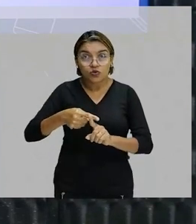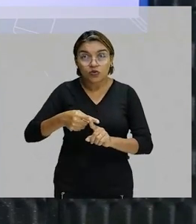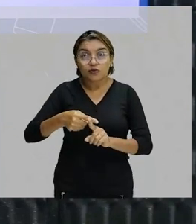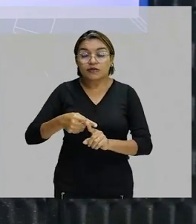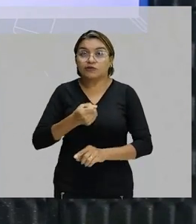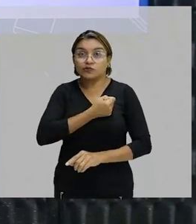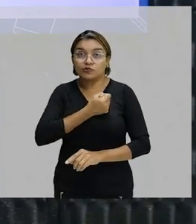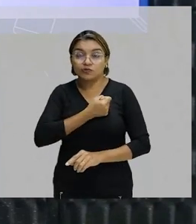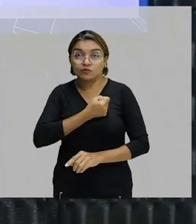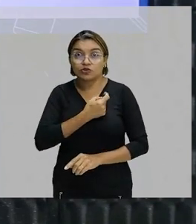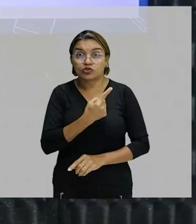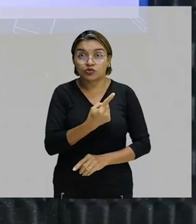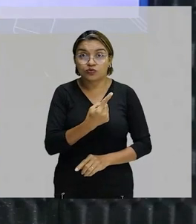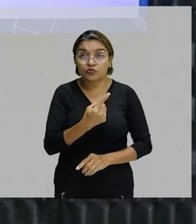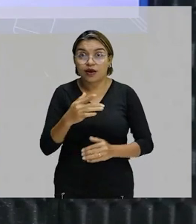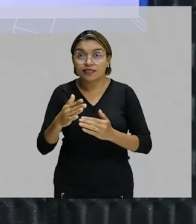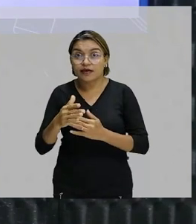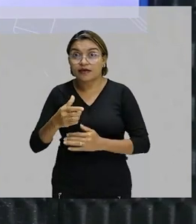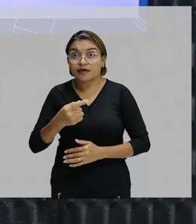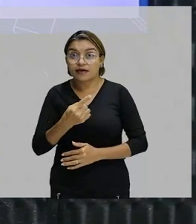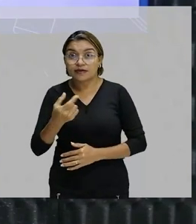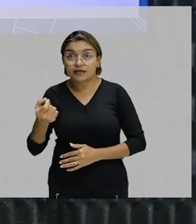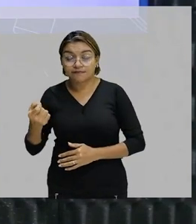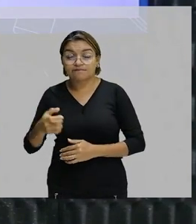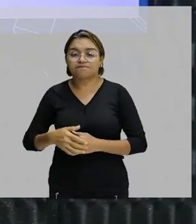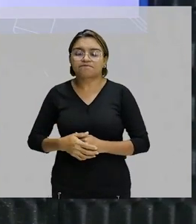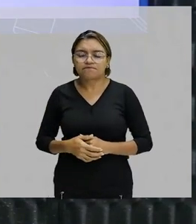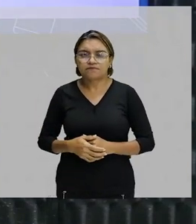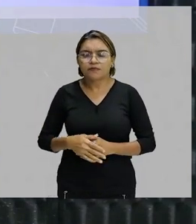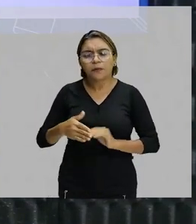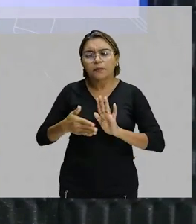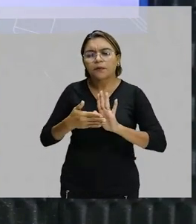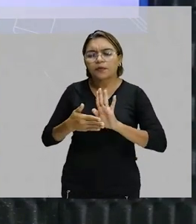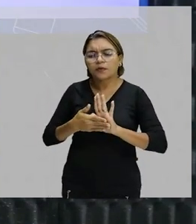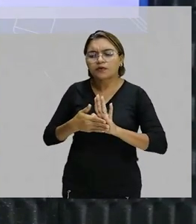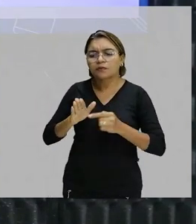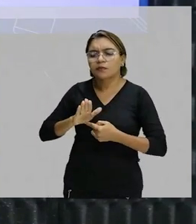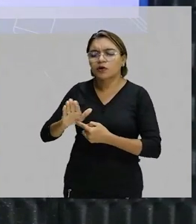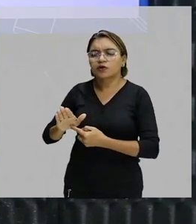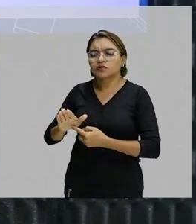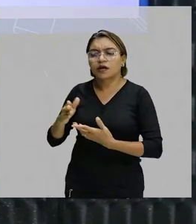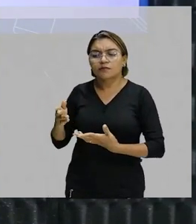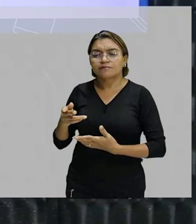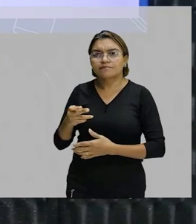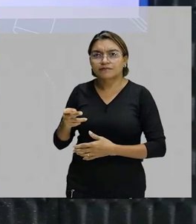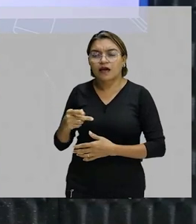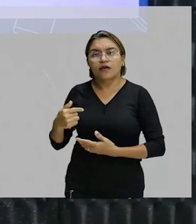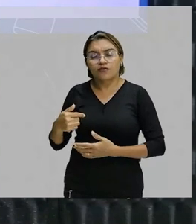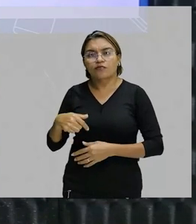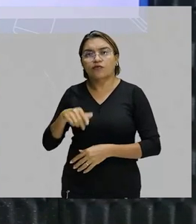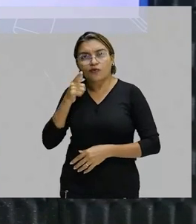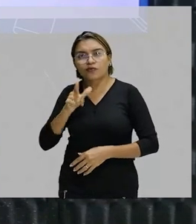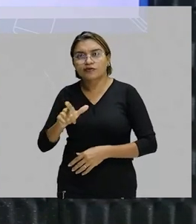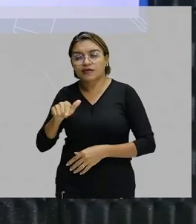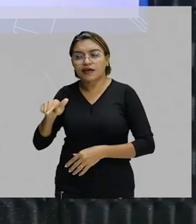aí quando o professor né colocou essa proposta pros alunos ele imaginou assim pronto vou ter um pouquinho de silêncio